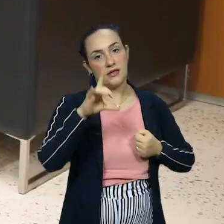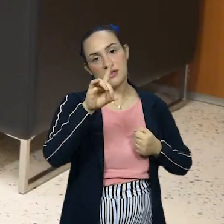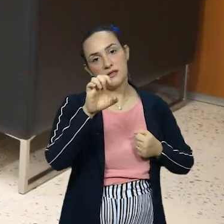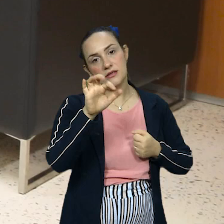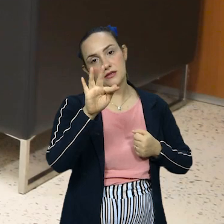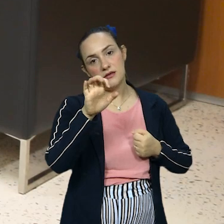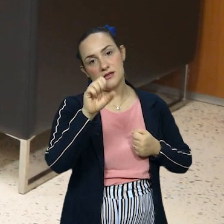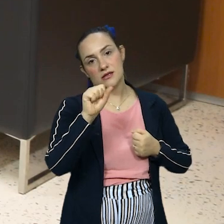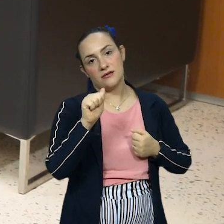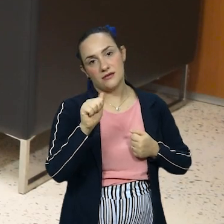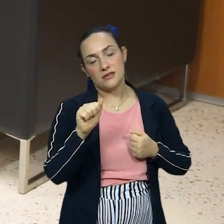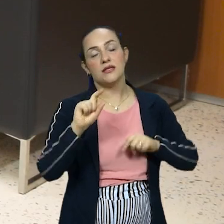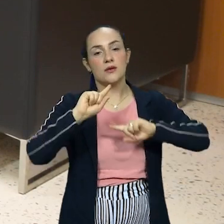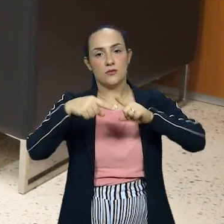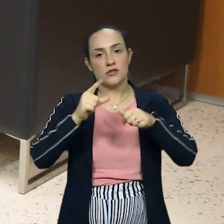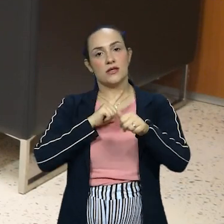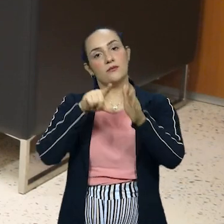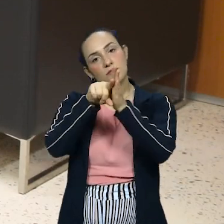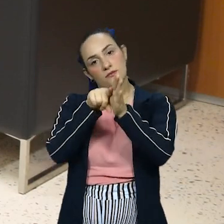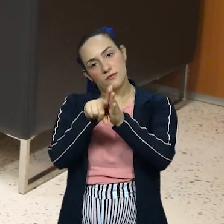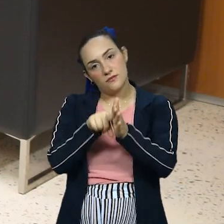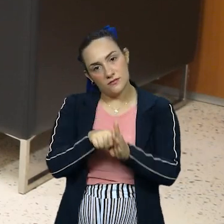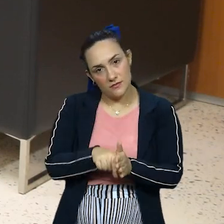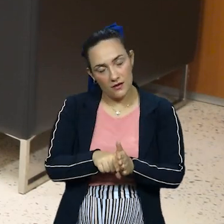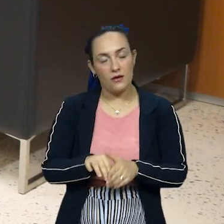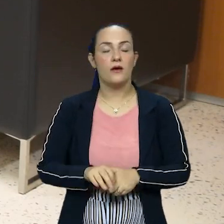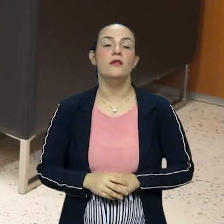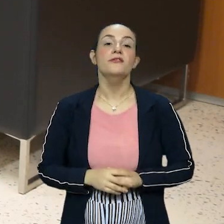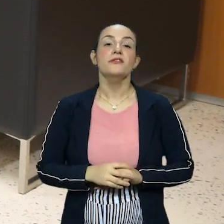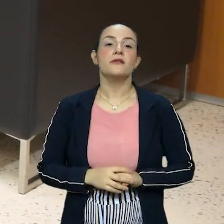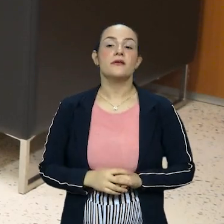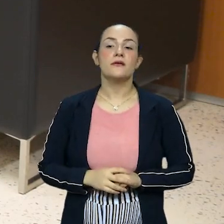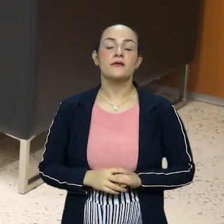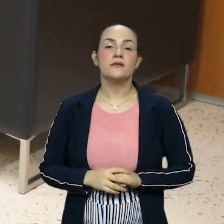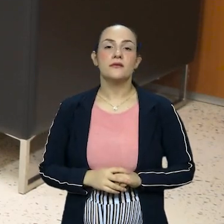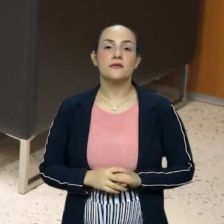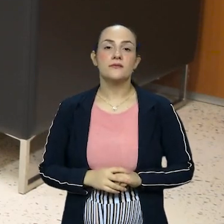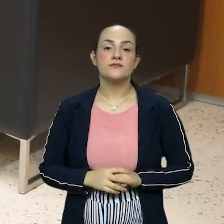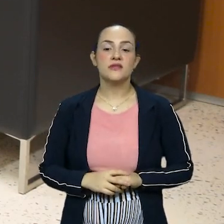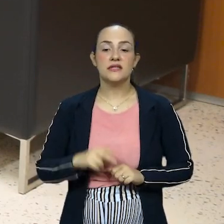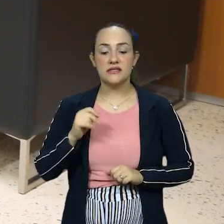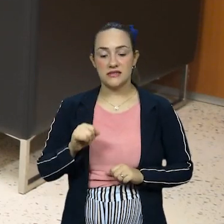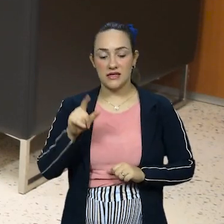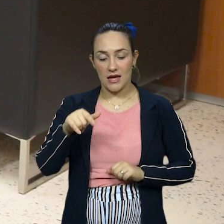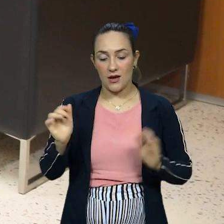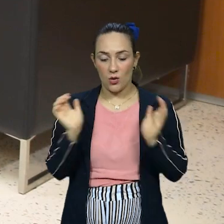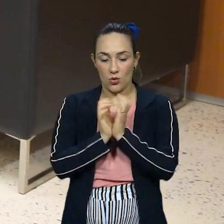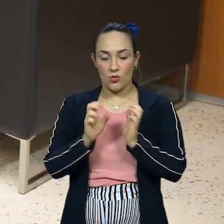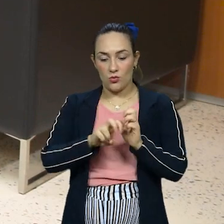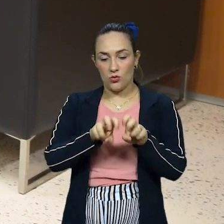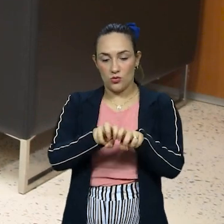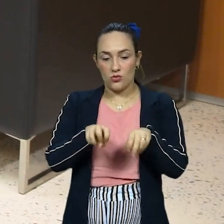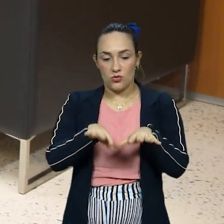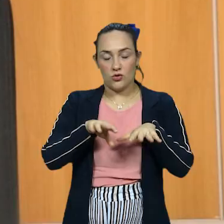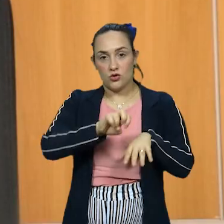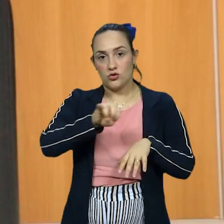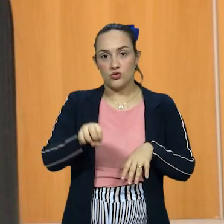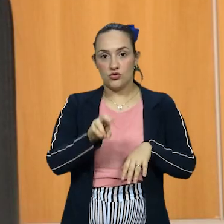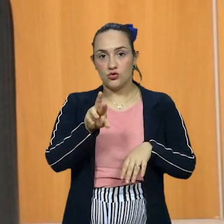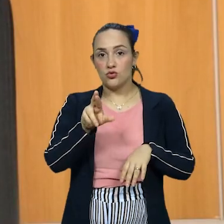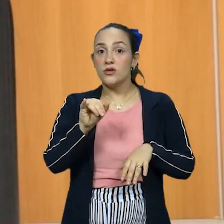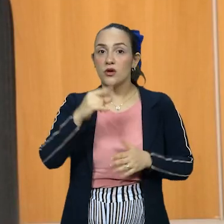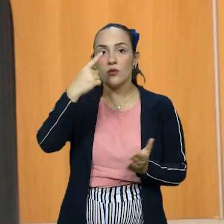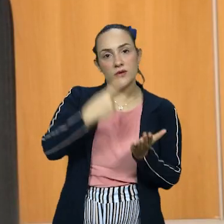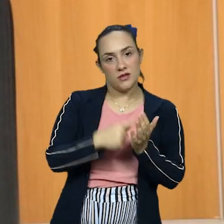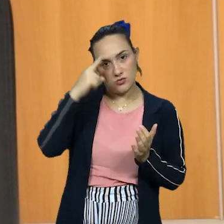defesa, procede-se o interrogatório, né? E se for julgamento pelo colegiado, marca-se